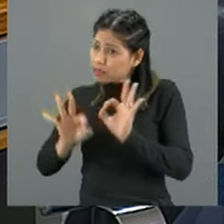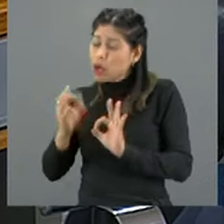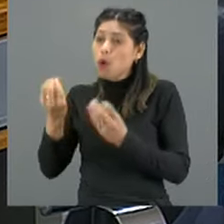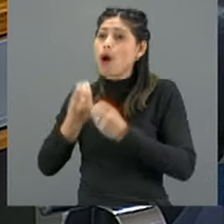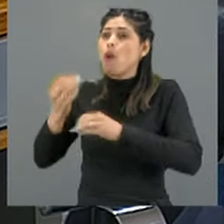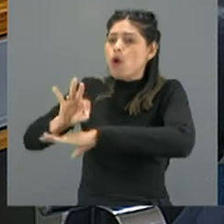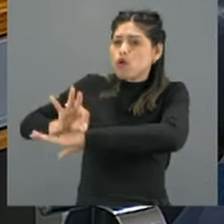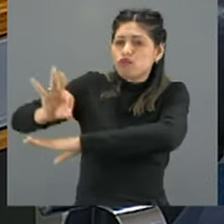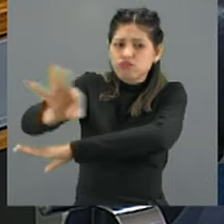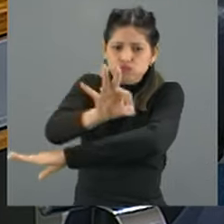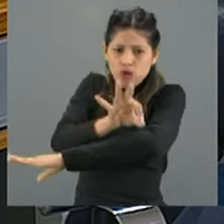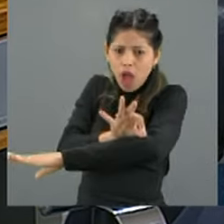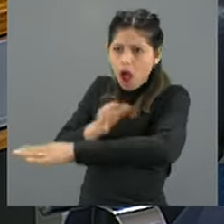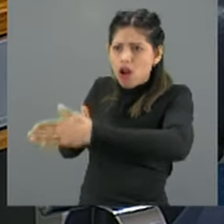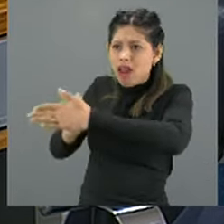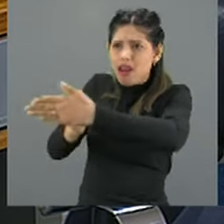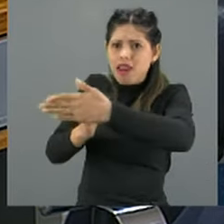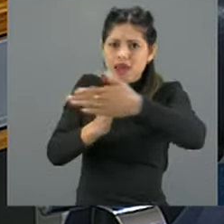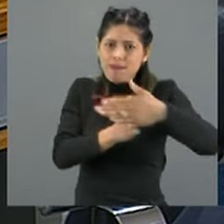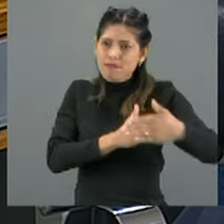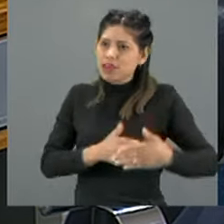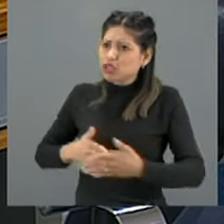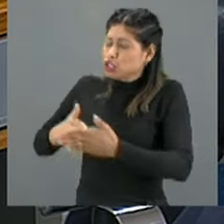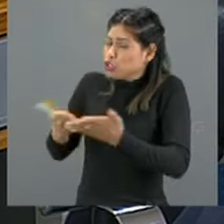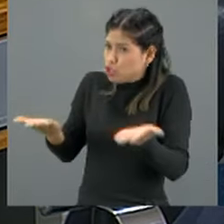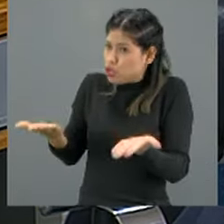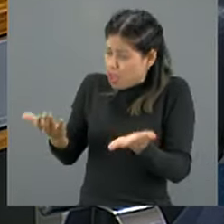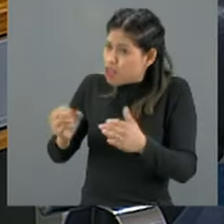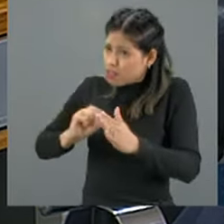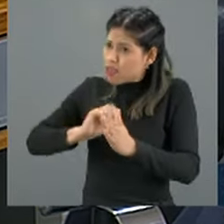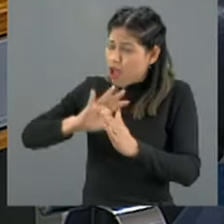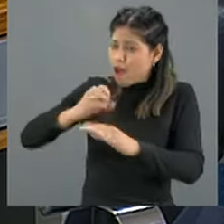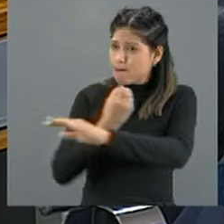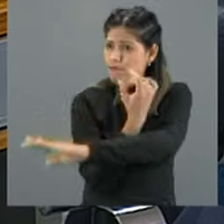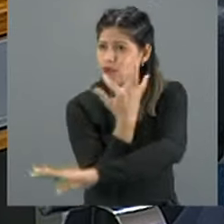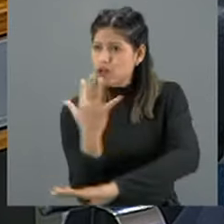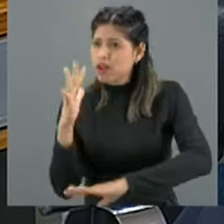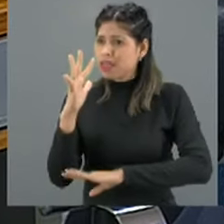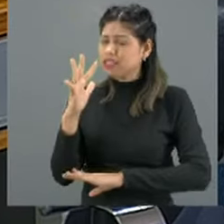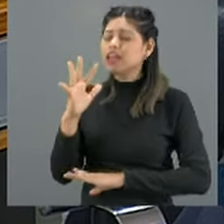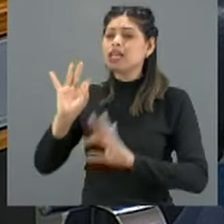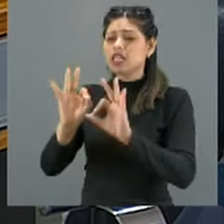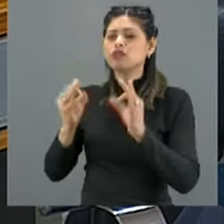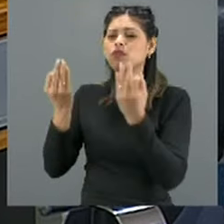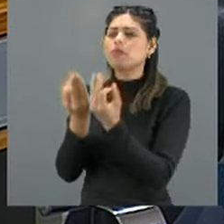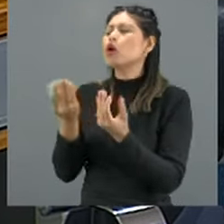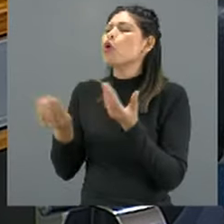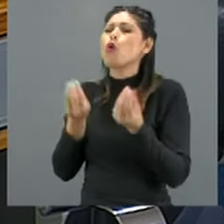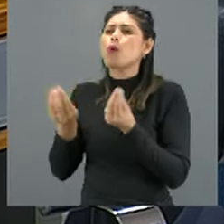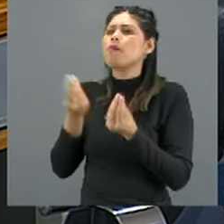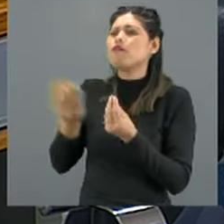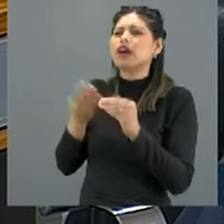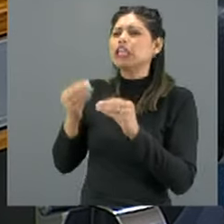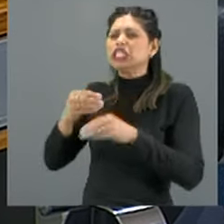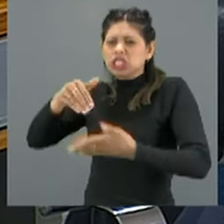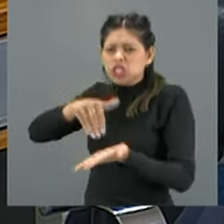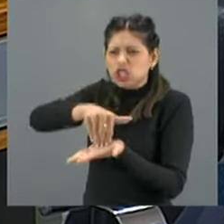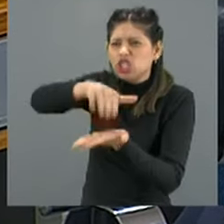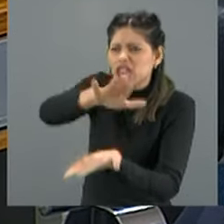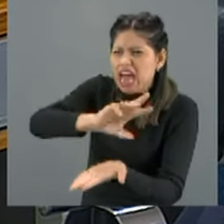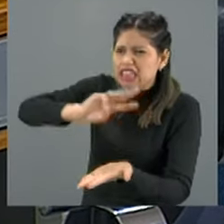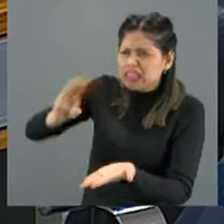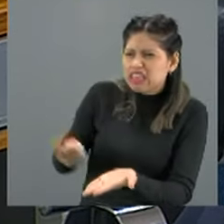reserva, da floresta. Acabou. E aí acerta a vida daquelas famílias. Ou vai botar 3 mil famílias para fora?